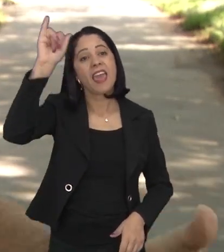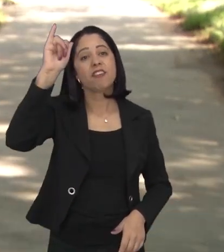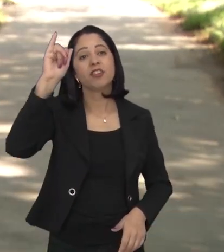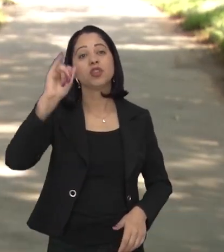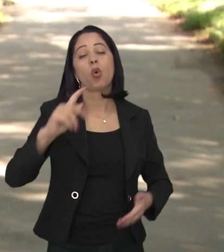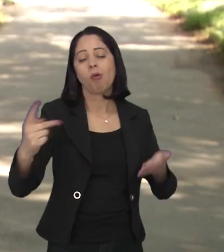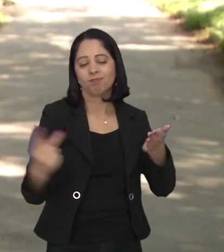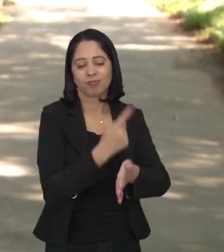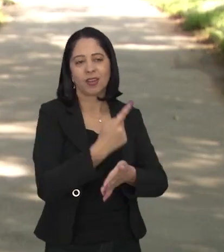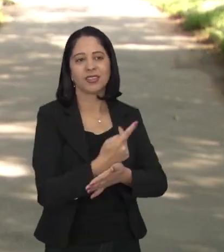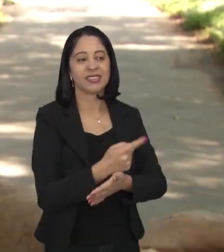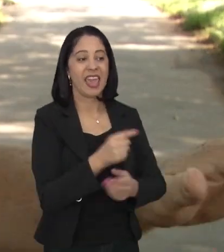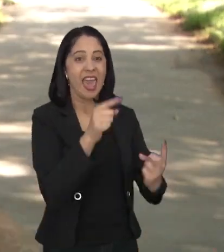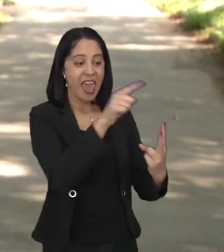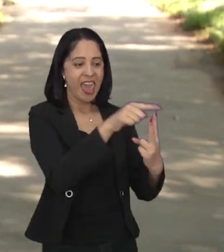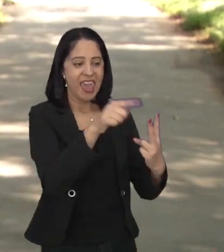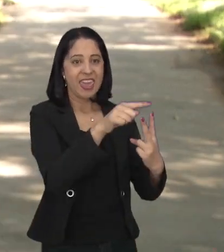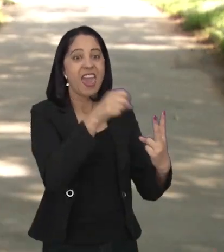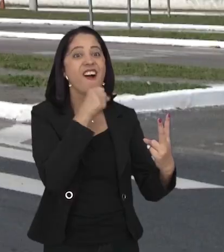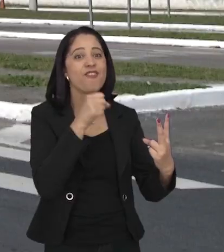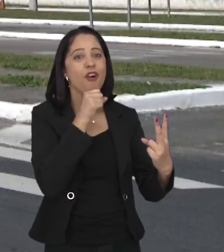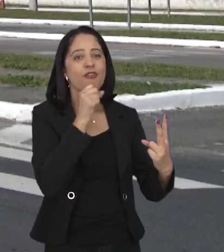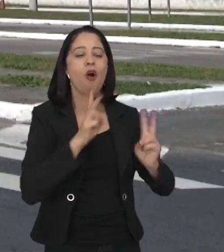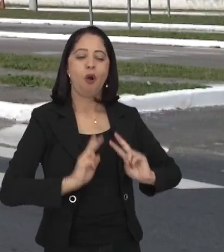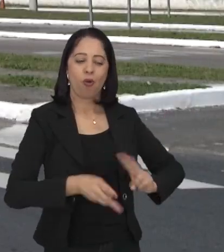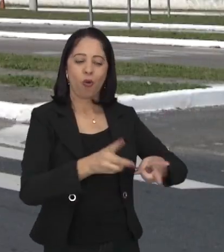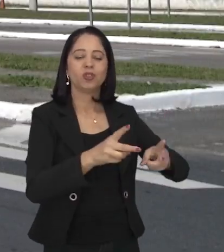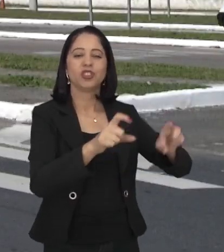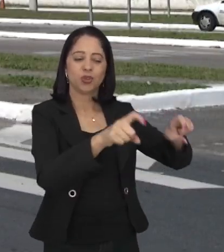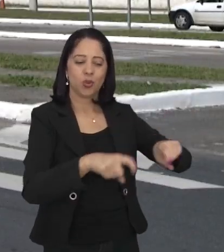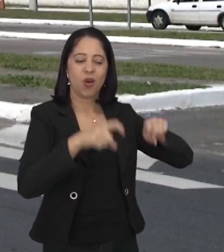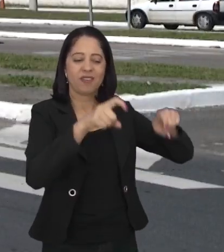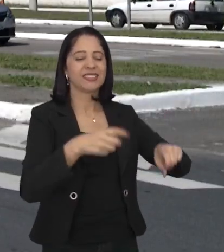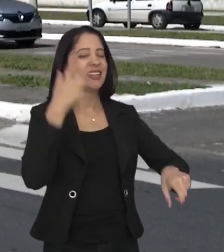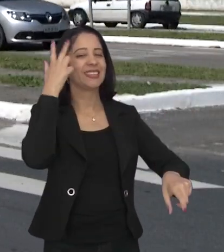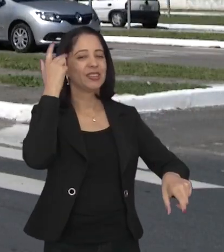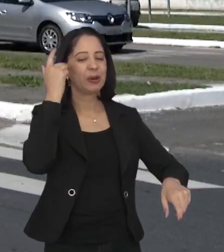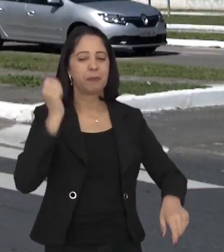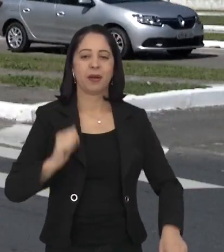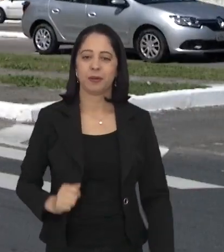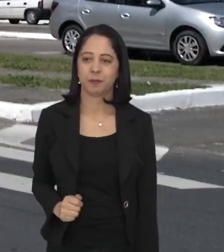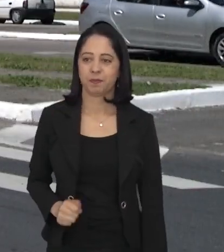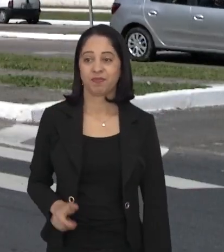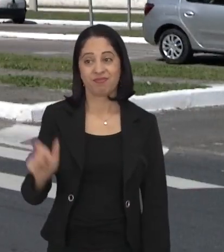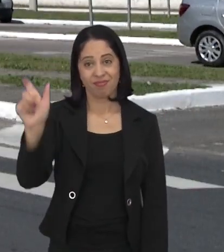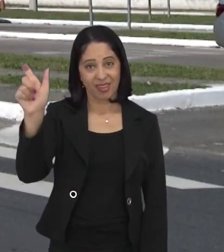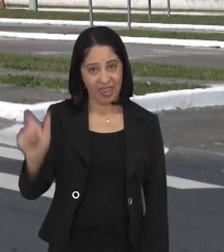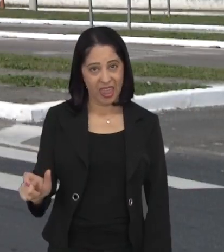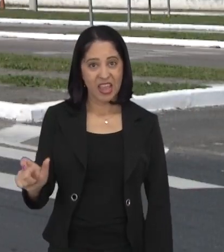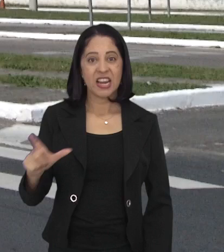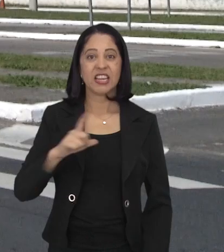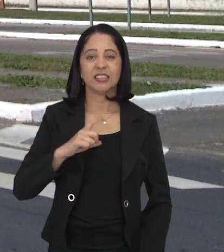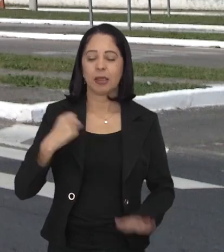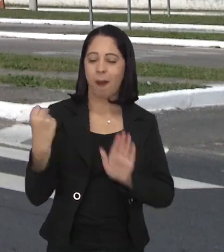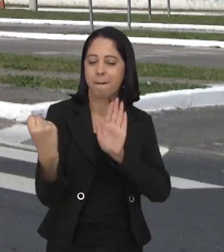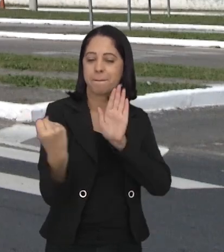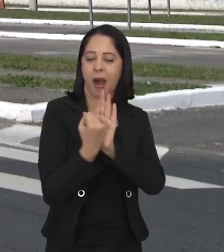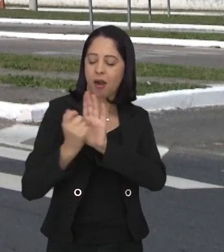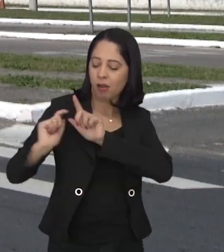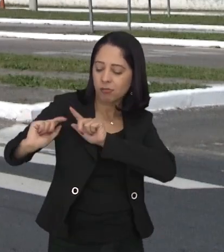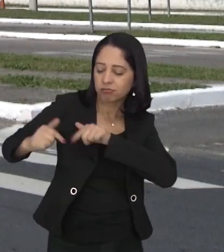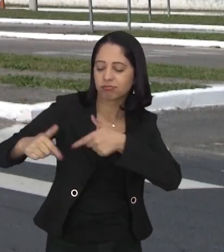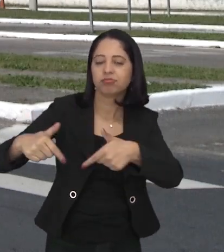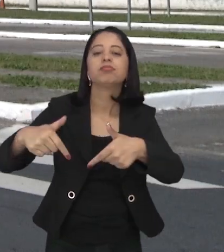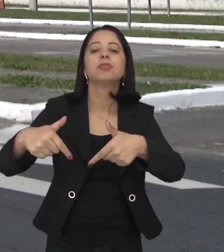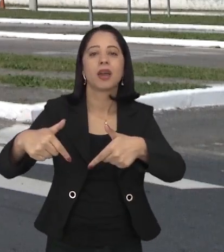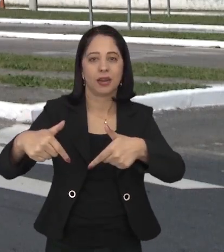a fazendinha dela sem estrada no meio. Jorge Zarur deixou um legado para São José. Um exemplo de cuidado